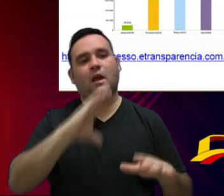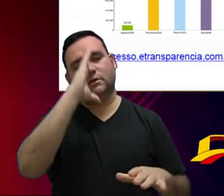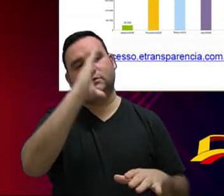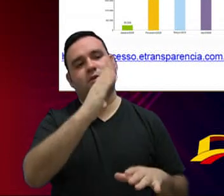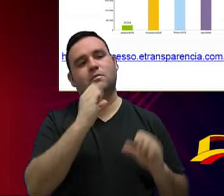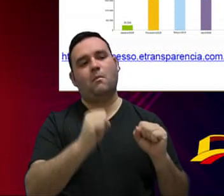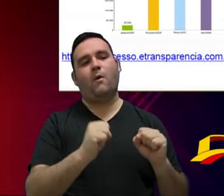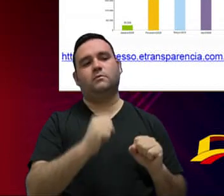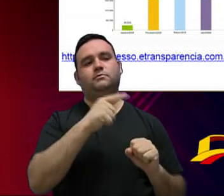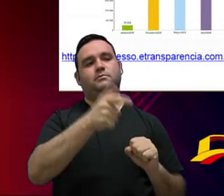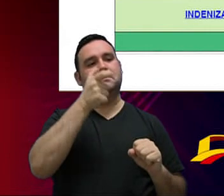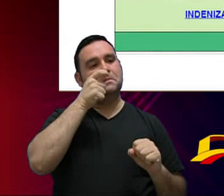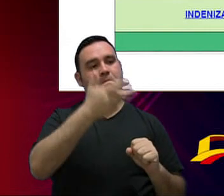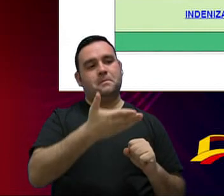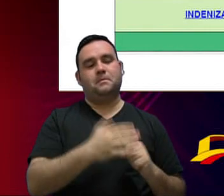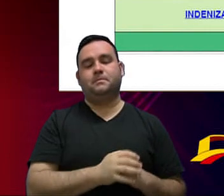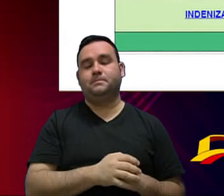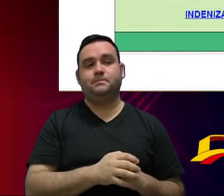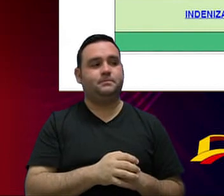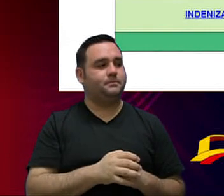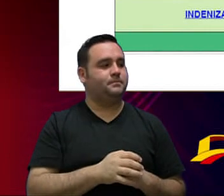direto no portal da transparência